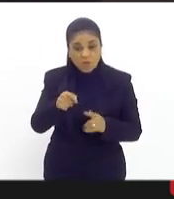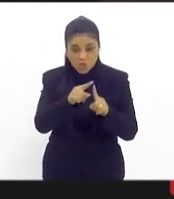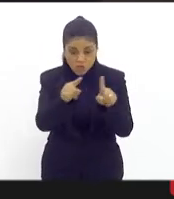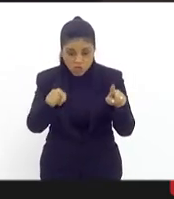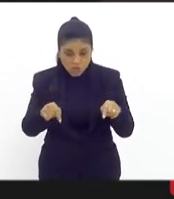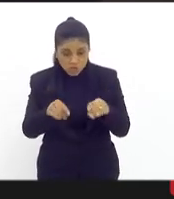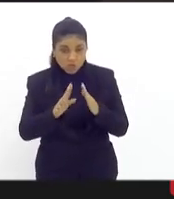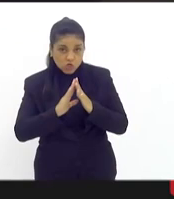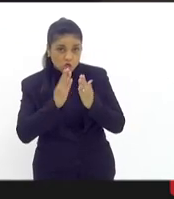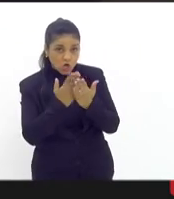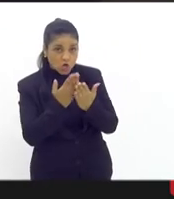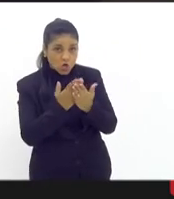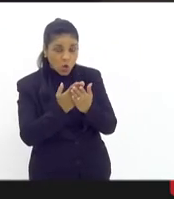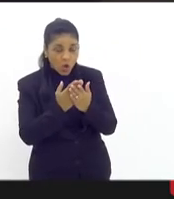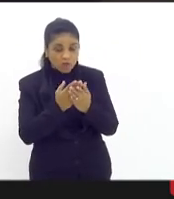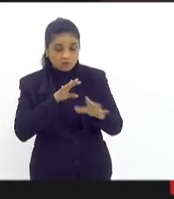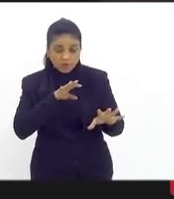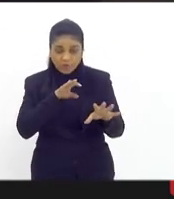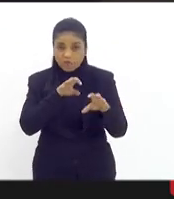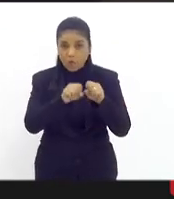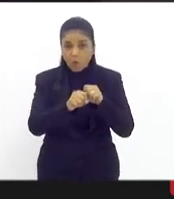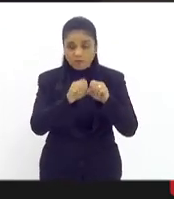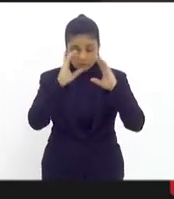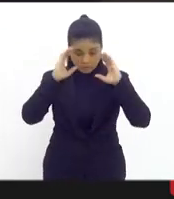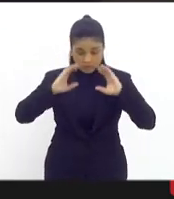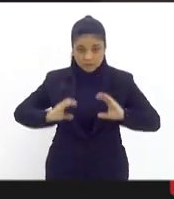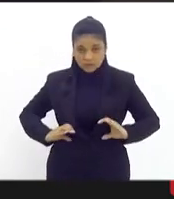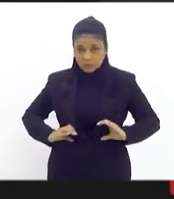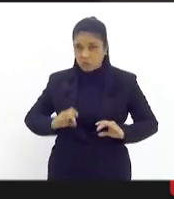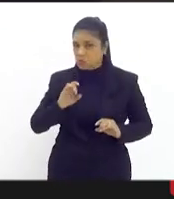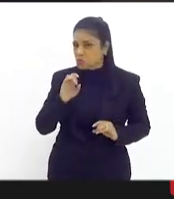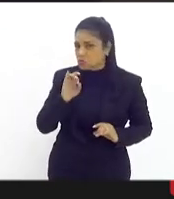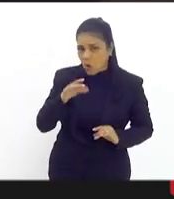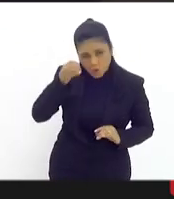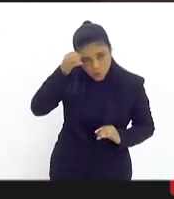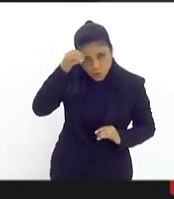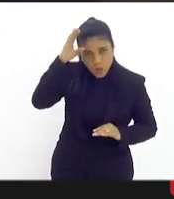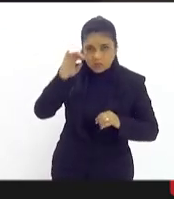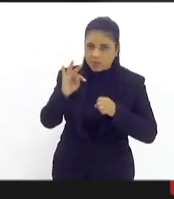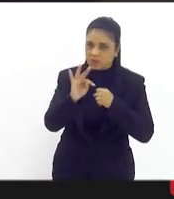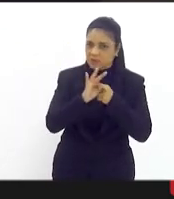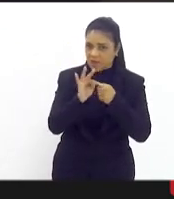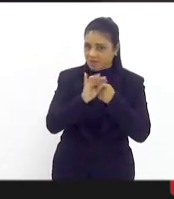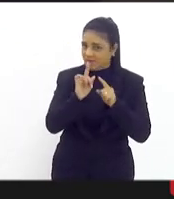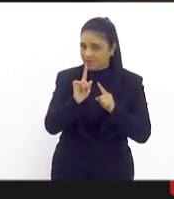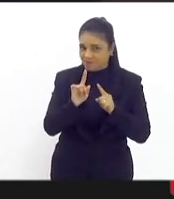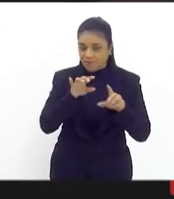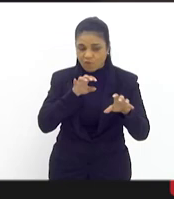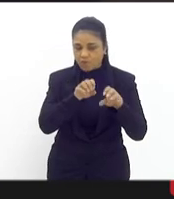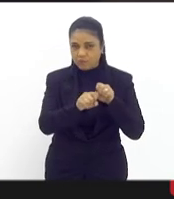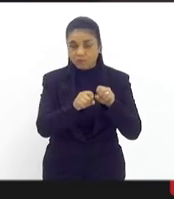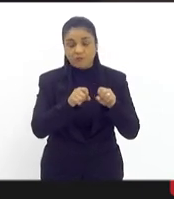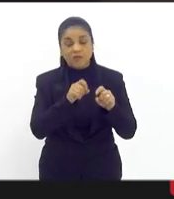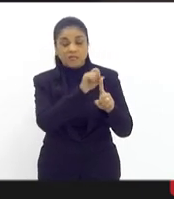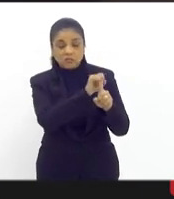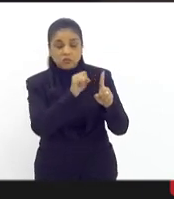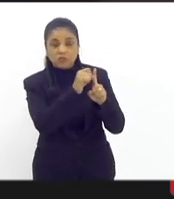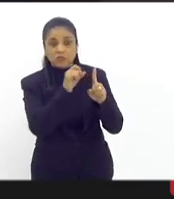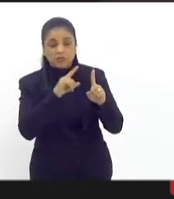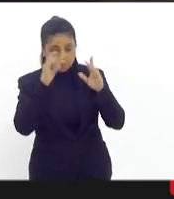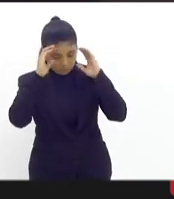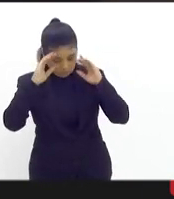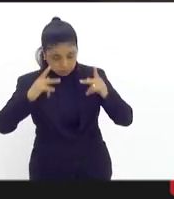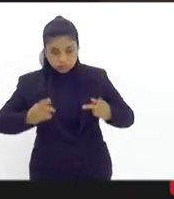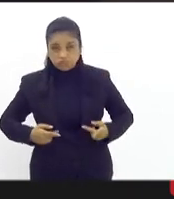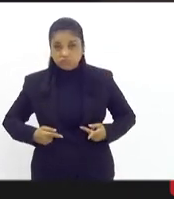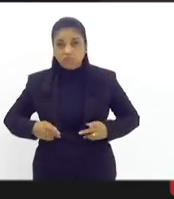de formação cidadã, ou seja, não só de conhecimentos técnicos, mas também a pessoa enquanto um indivíduo na sociedade e um indivíduo capaz